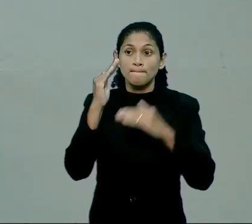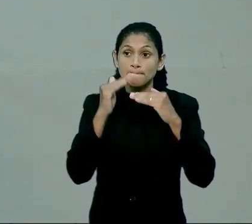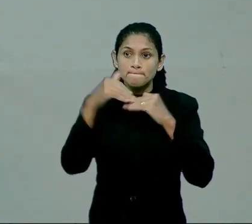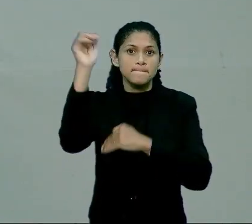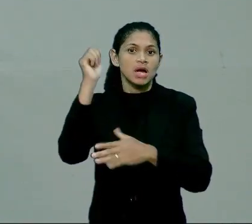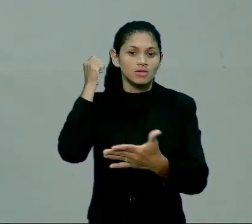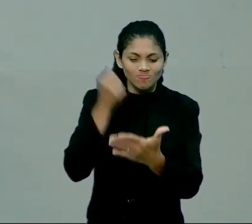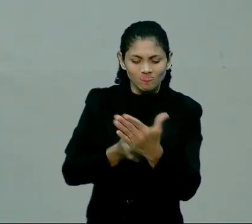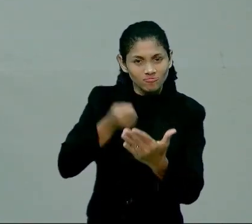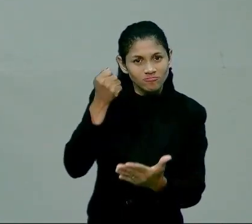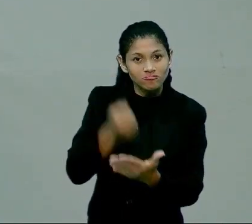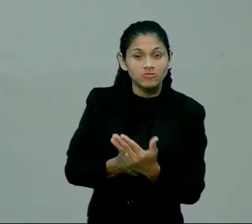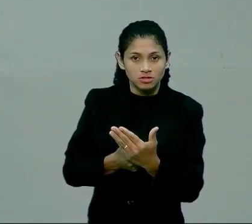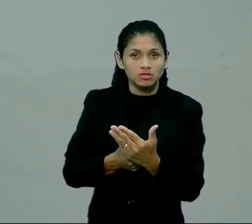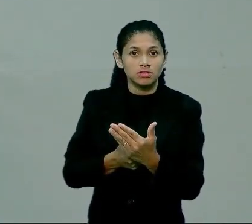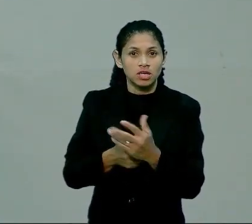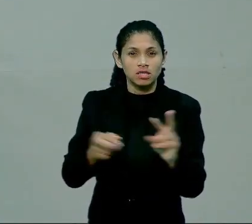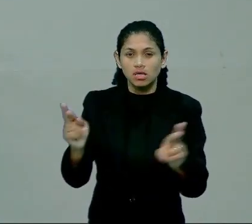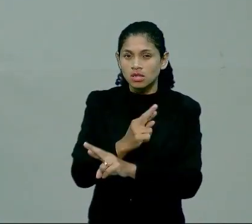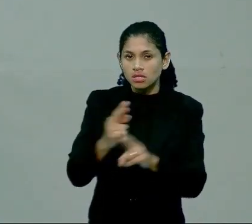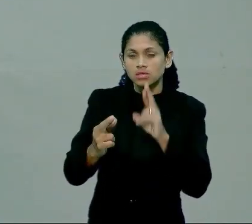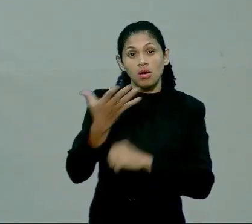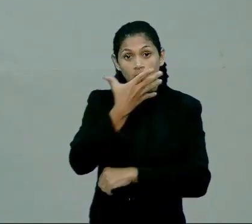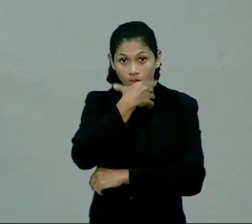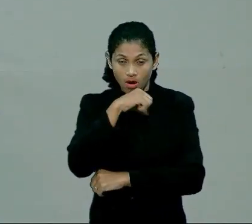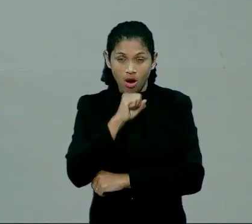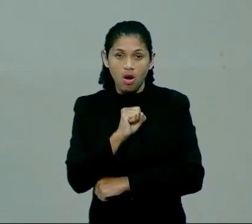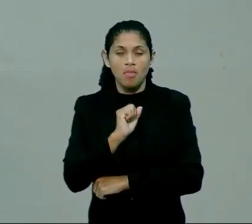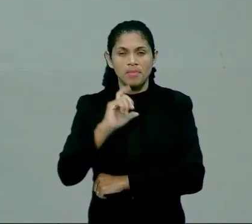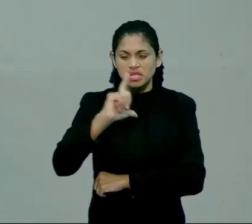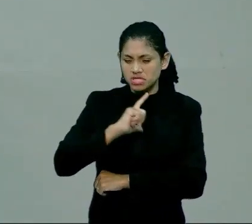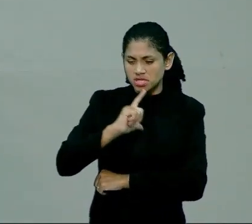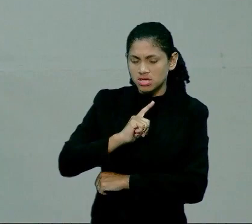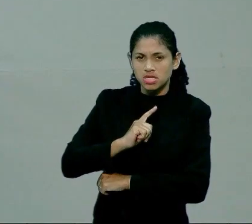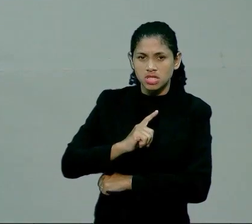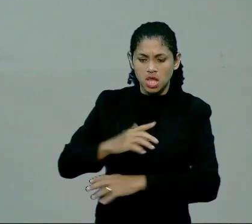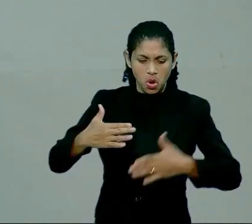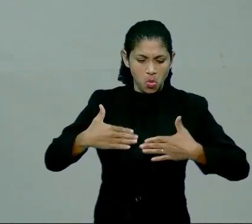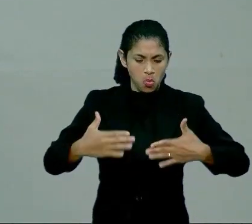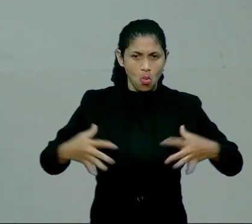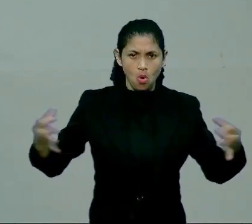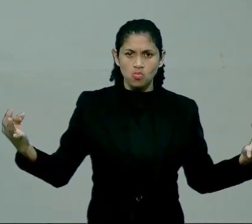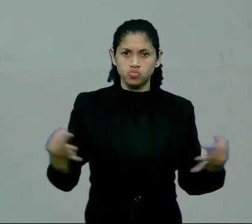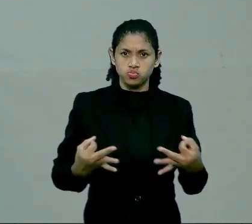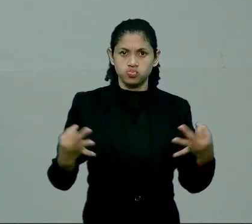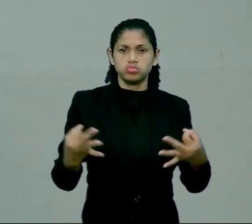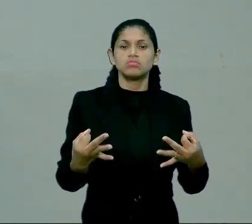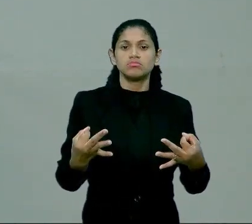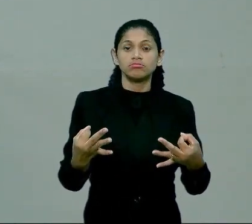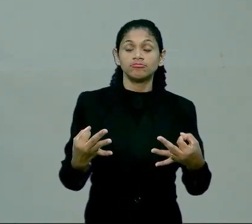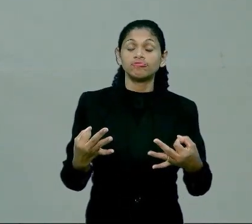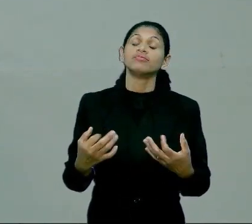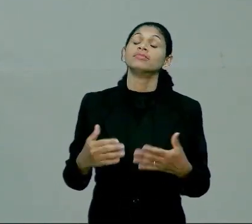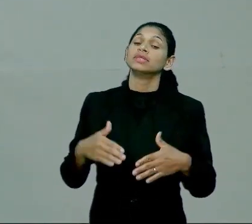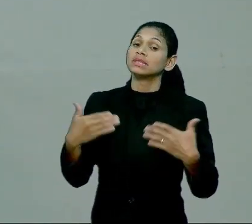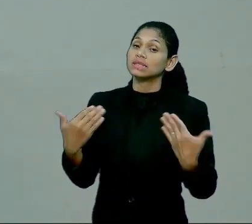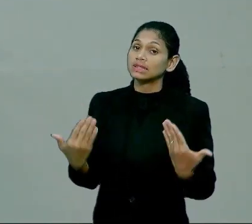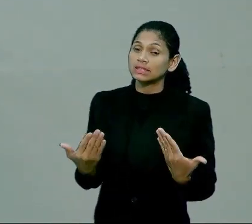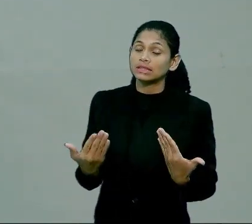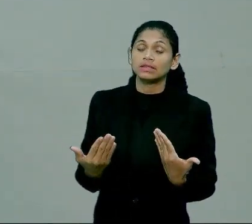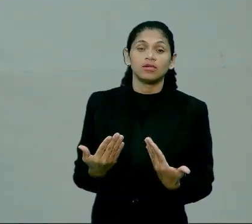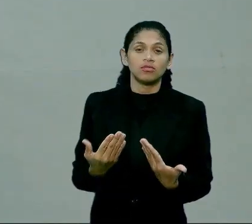os homens a ser perfeita, a ter um corpo ideal. Então, provavelmente essa insatisfação é muito